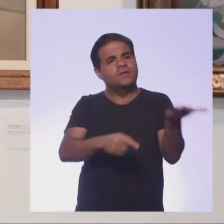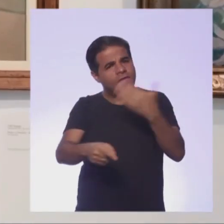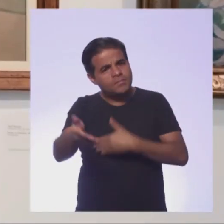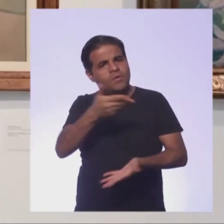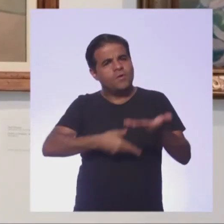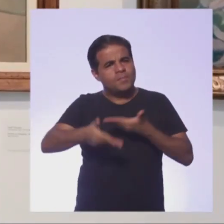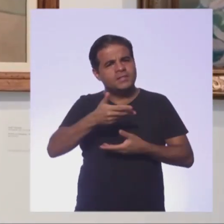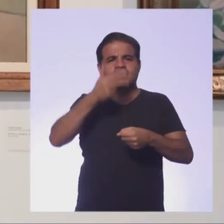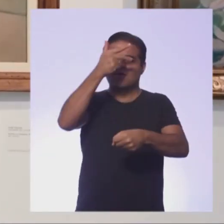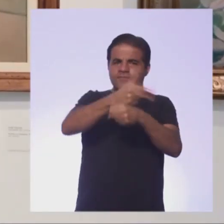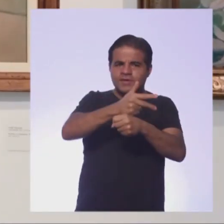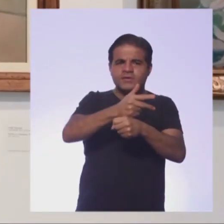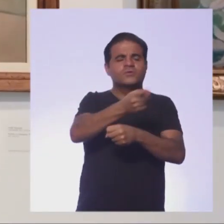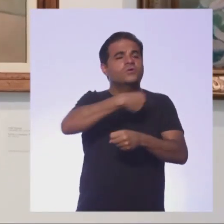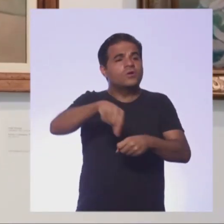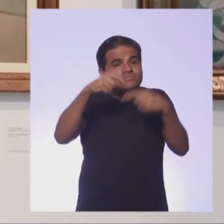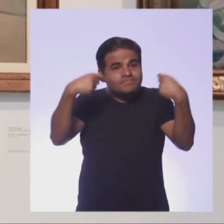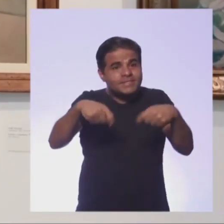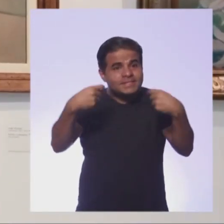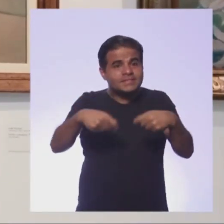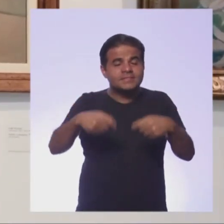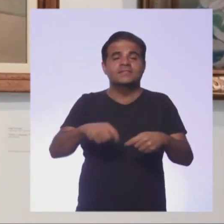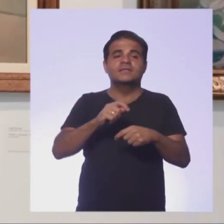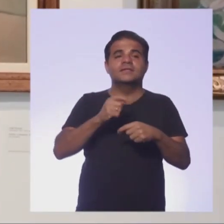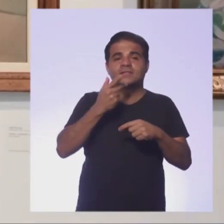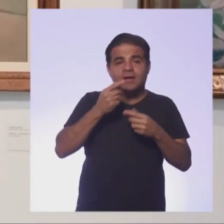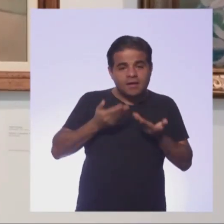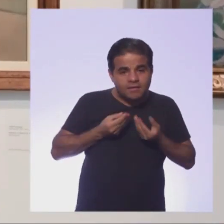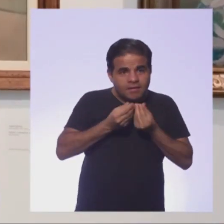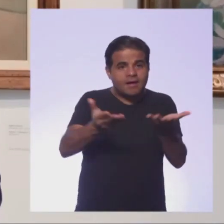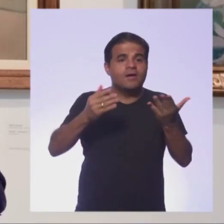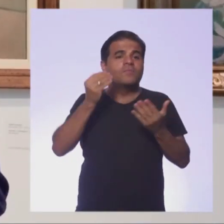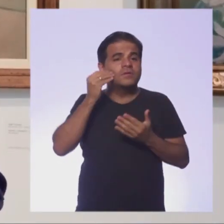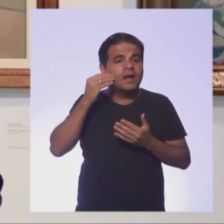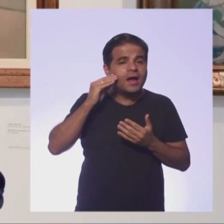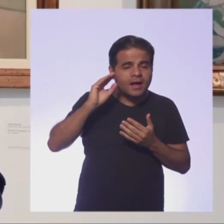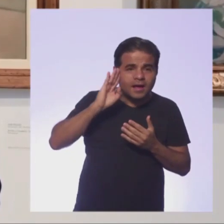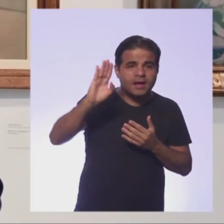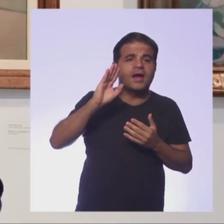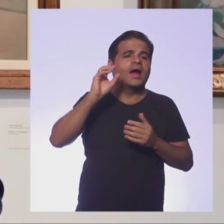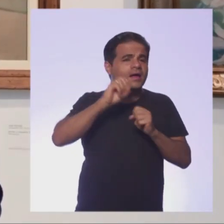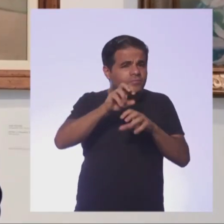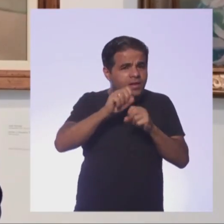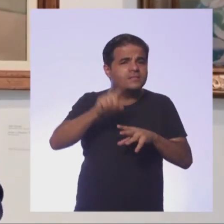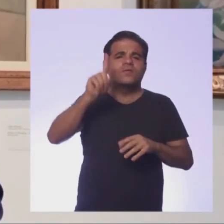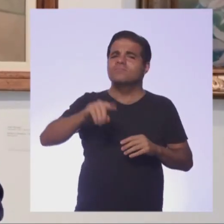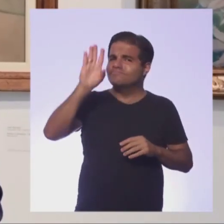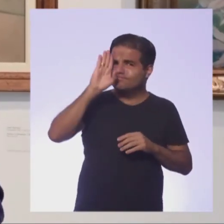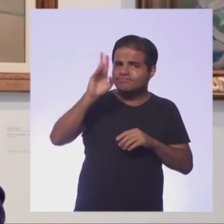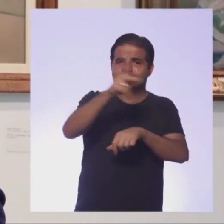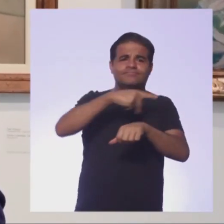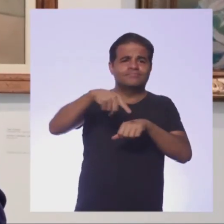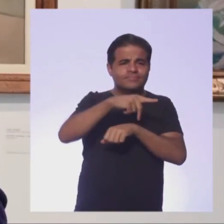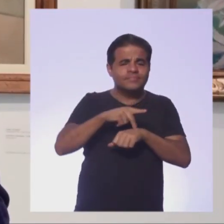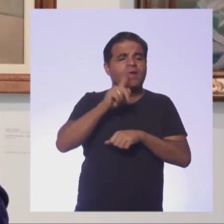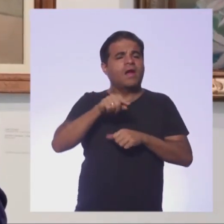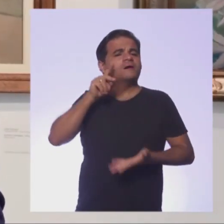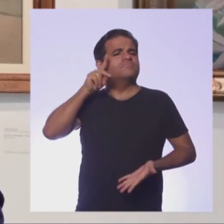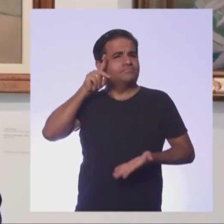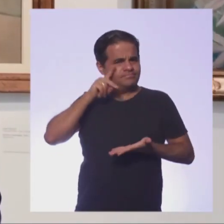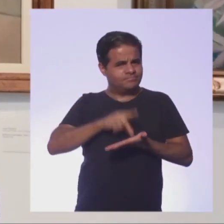compartilhe esse vídeo. A gente precisa fazer com que a educação seja realmente prioridade no nosso país e seja